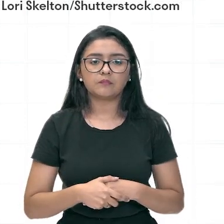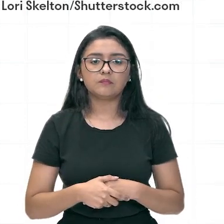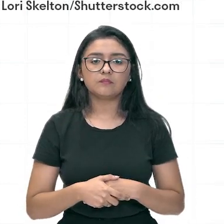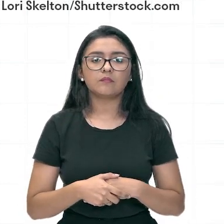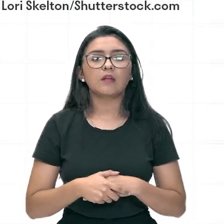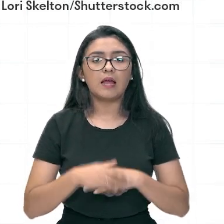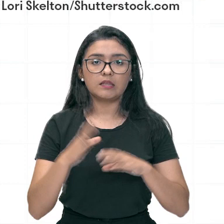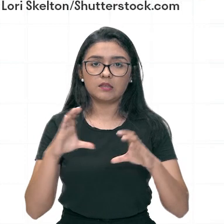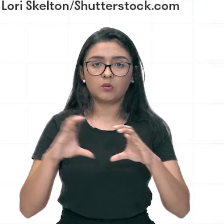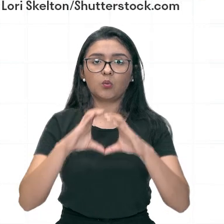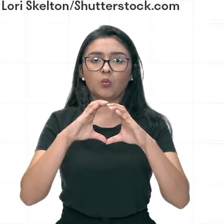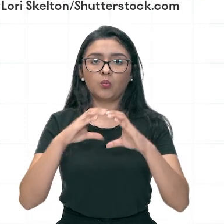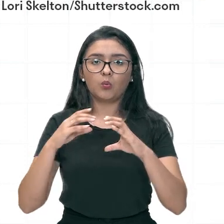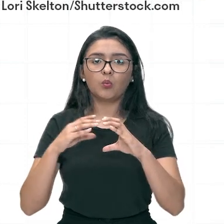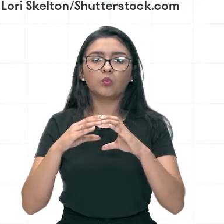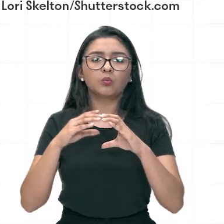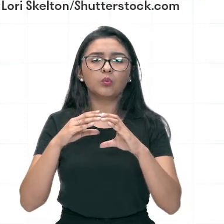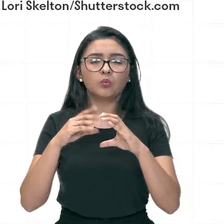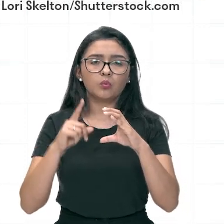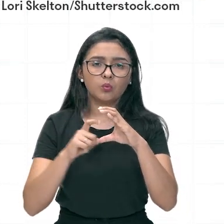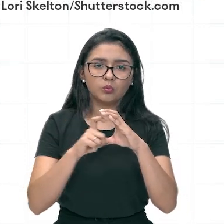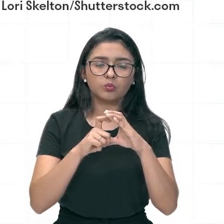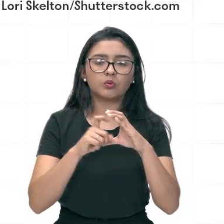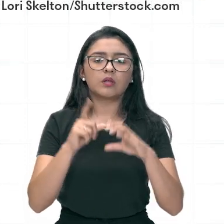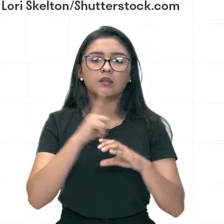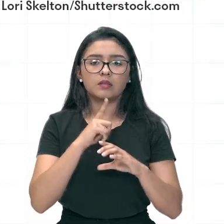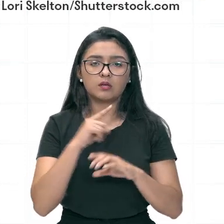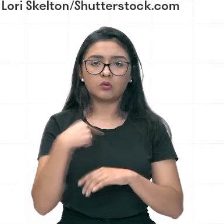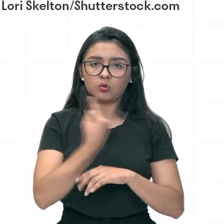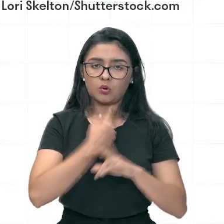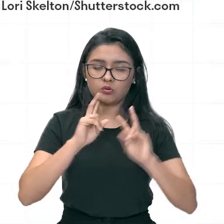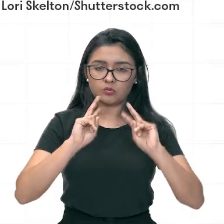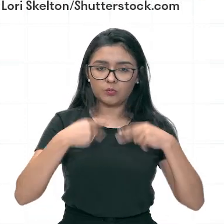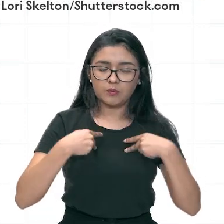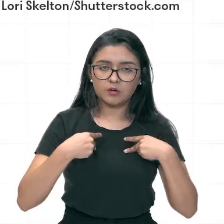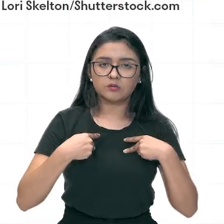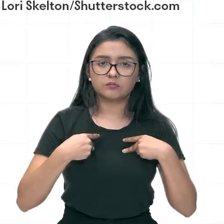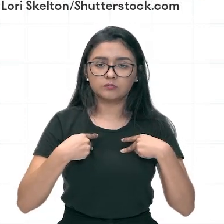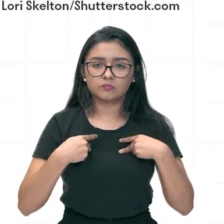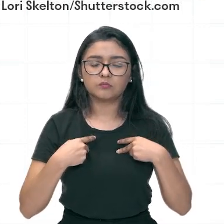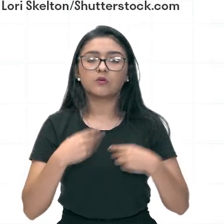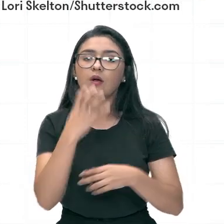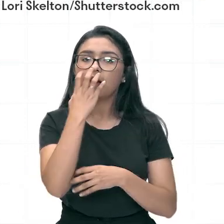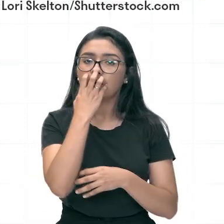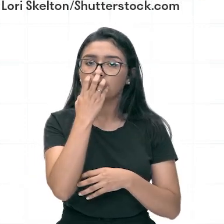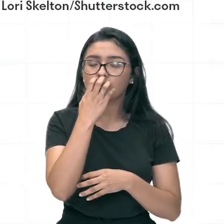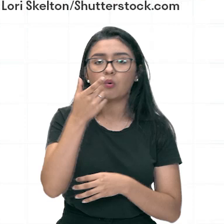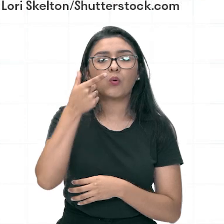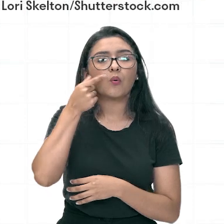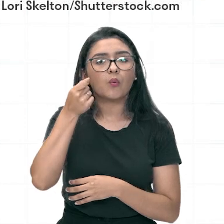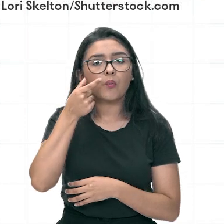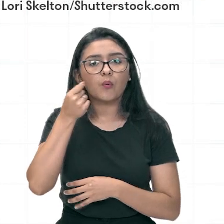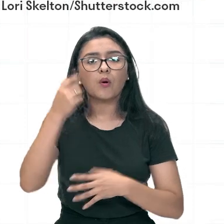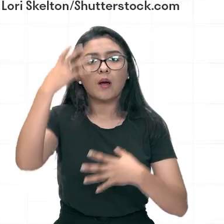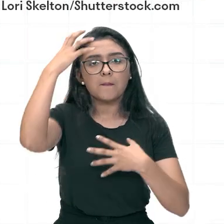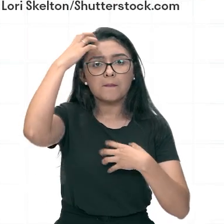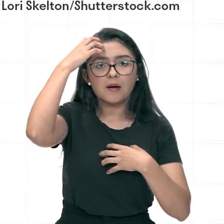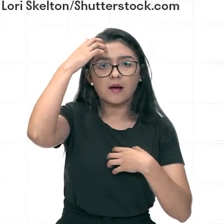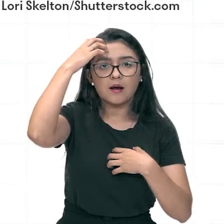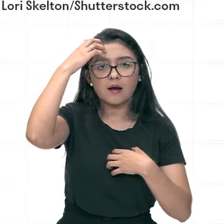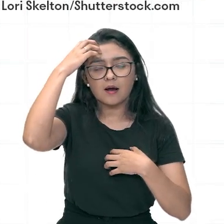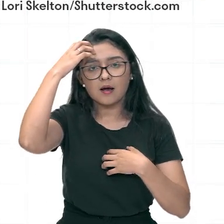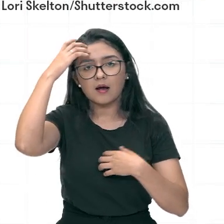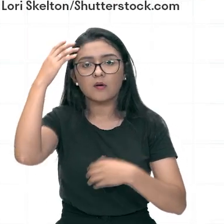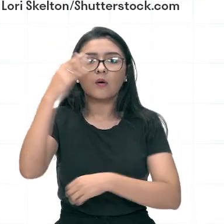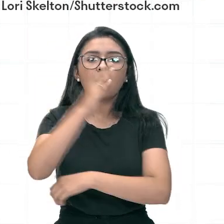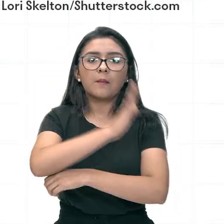completado totalmente no interior do útero. Como exemplo, nós vamos ter nós, né, os seres humanos, os cachorros, os gatos, os macacos, as